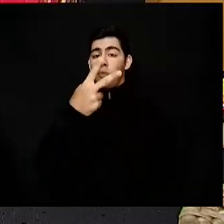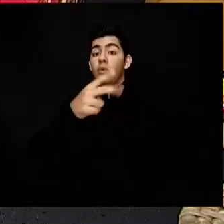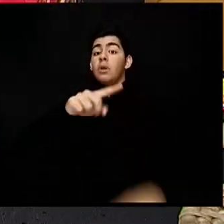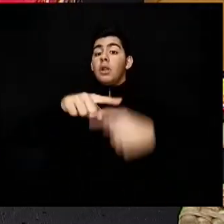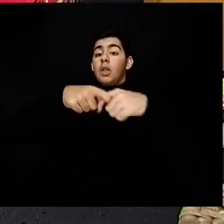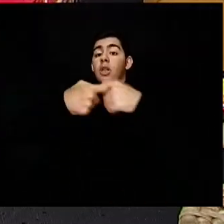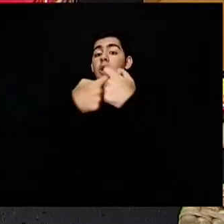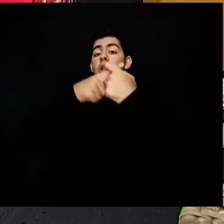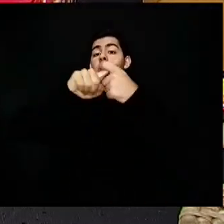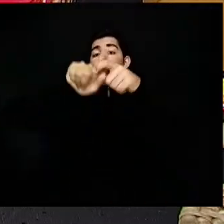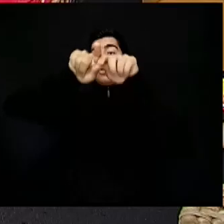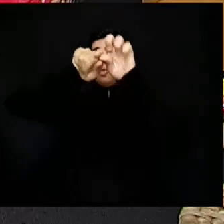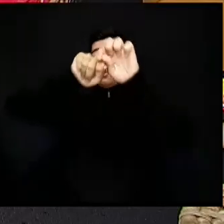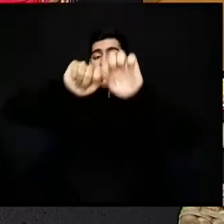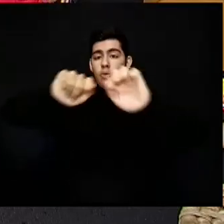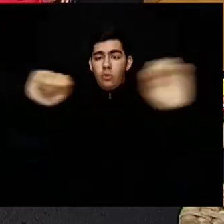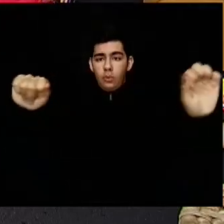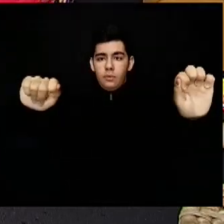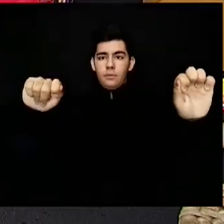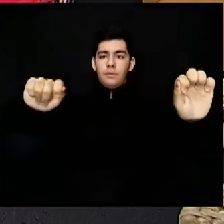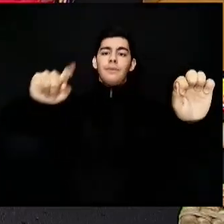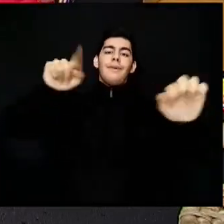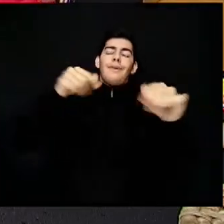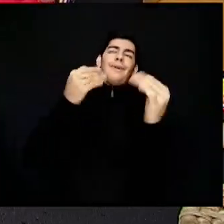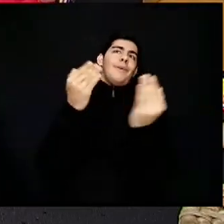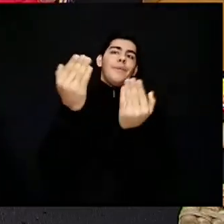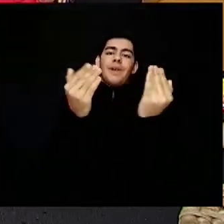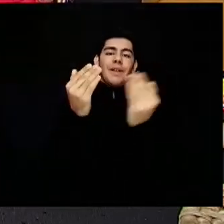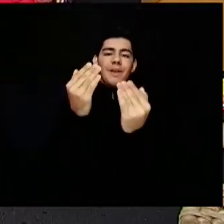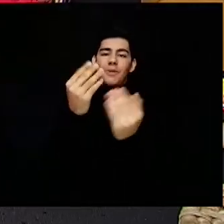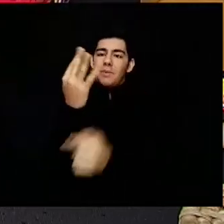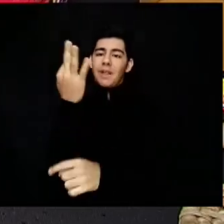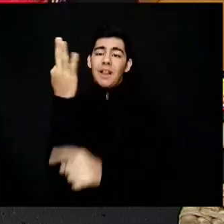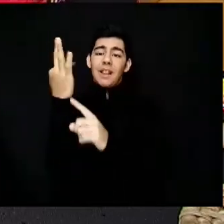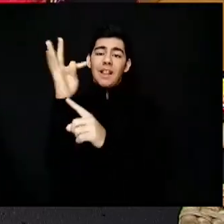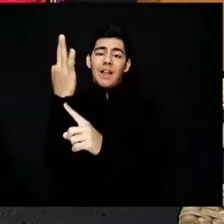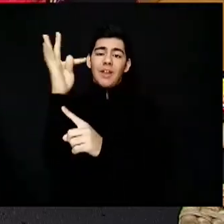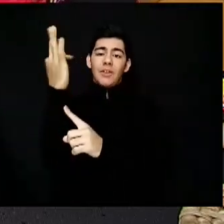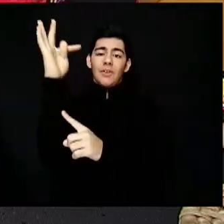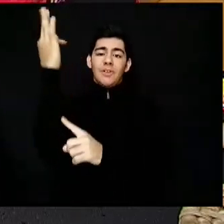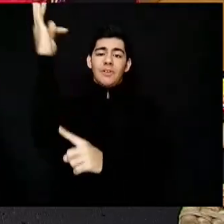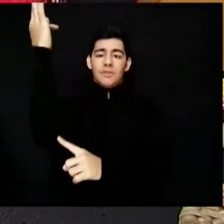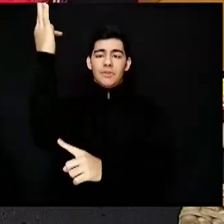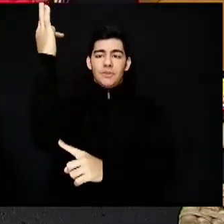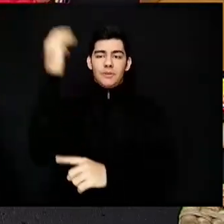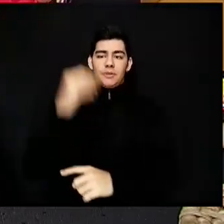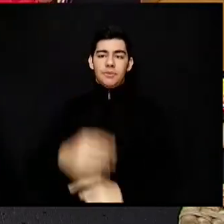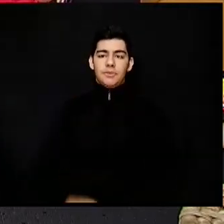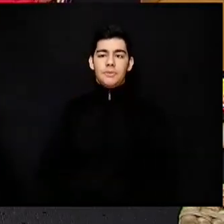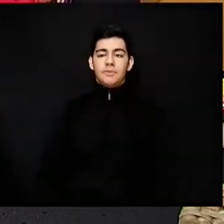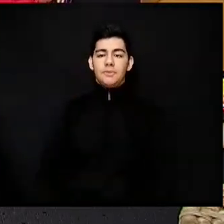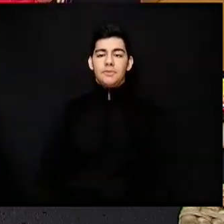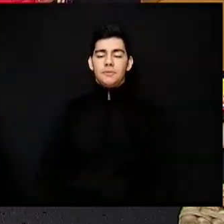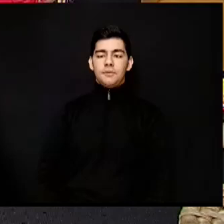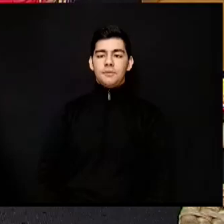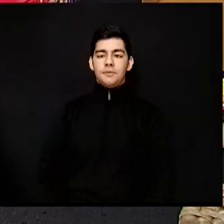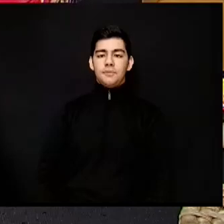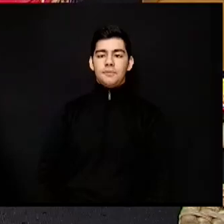É uma tecnologia, né? Sim. Porque assim, que tem tudo. Quem inventou foi